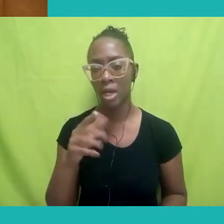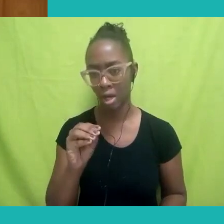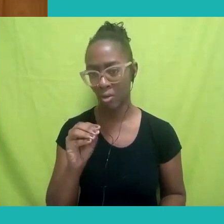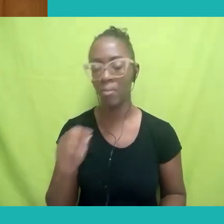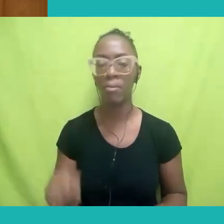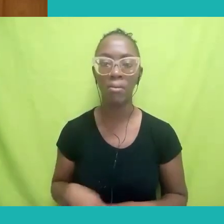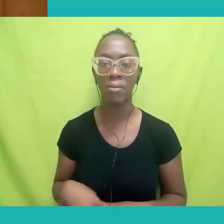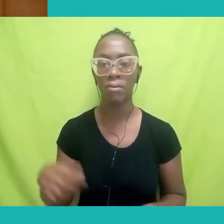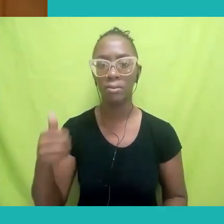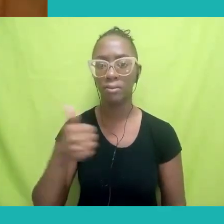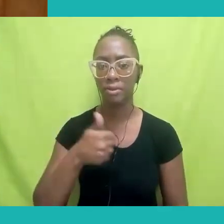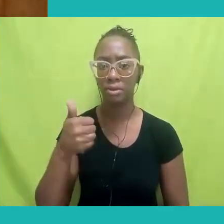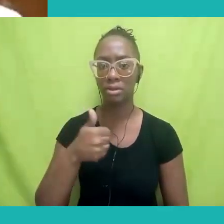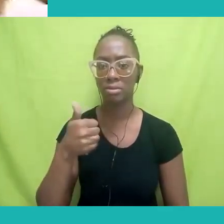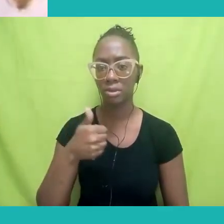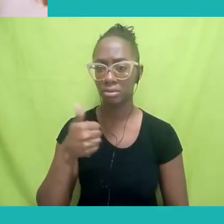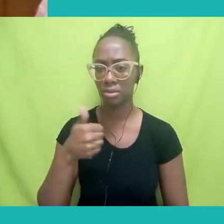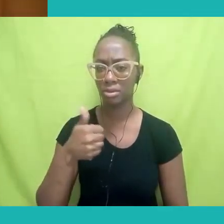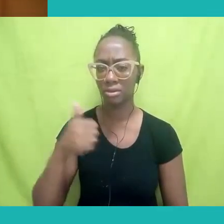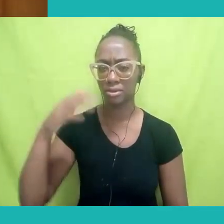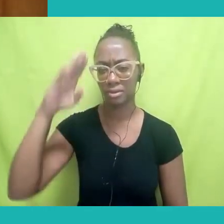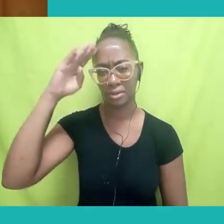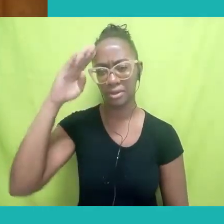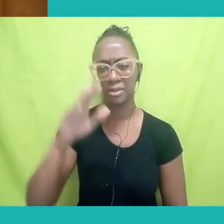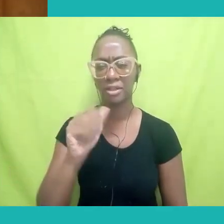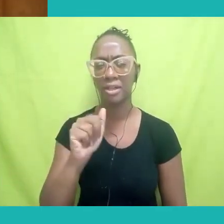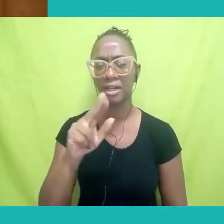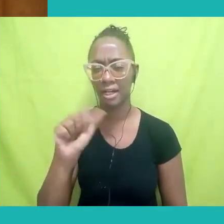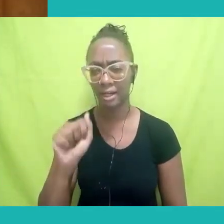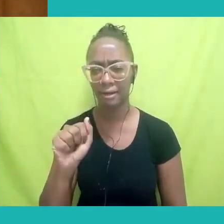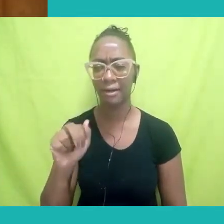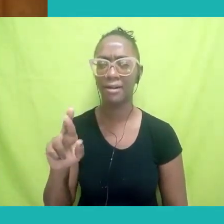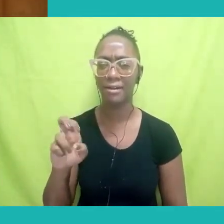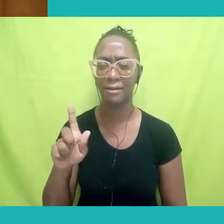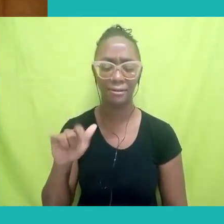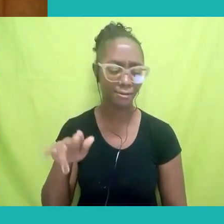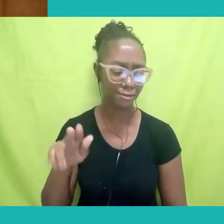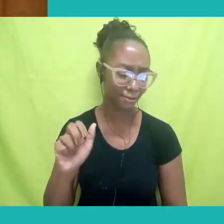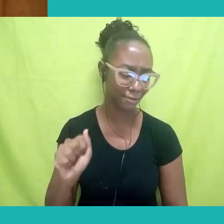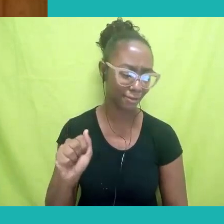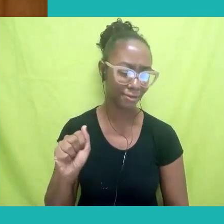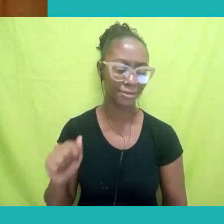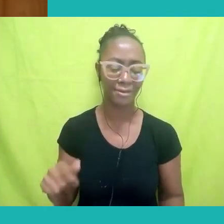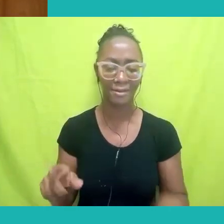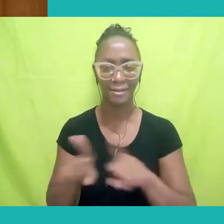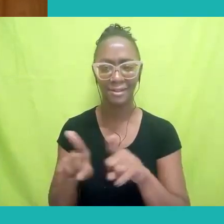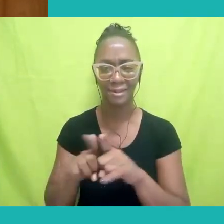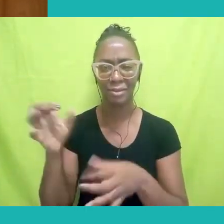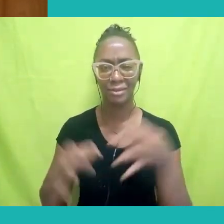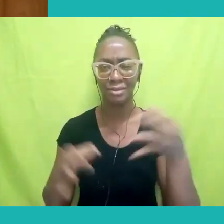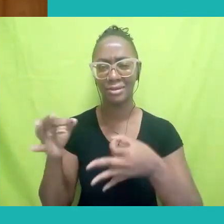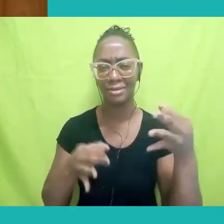primeiro-tenente Carla Regina Moreira, a juíza federal Marisa Cúcio e a juíza federal